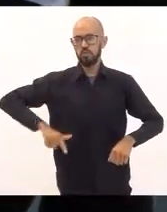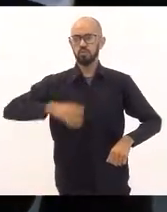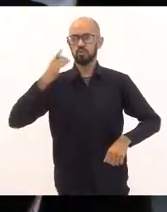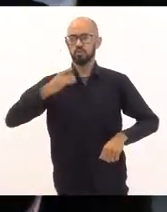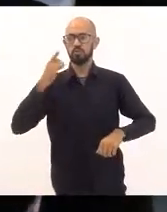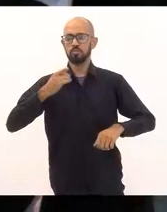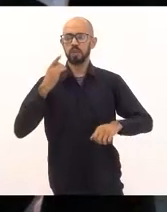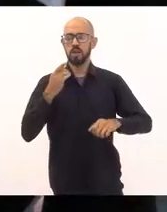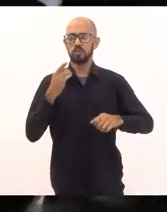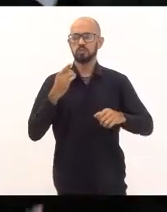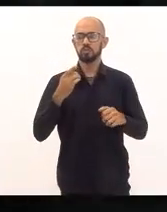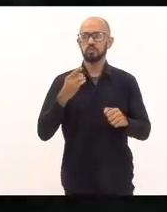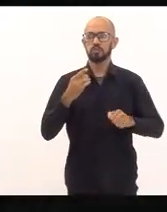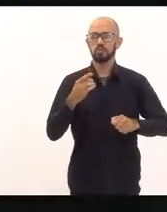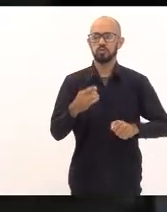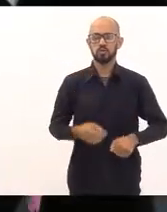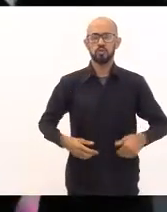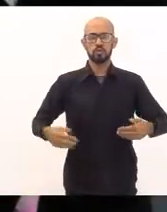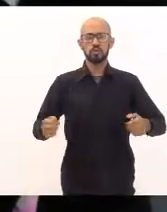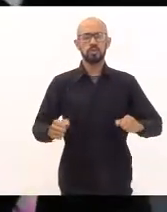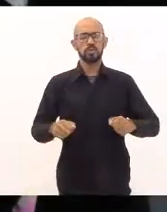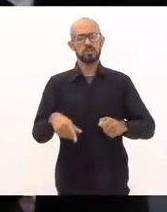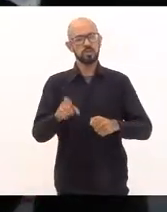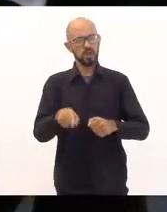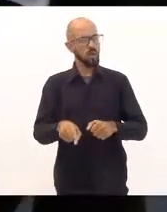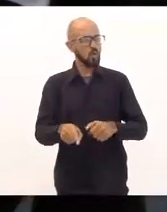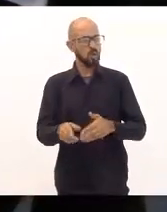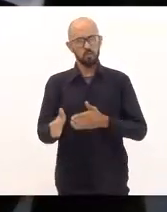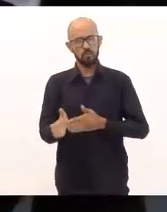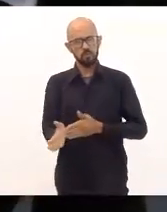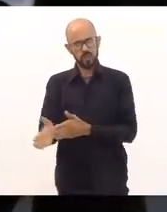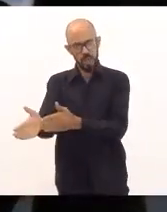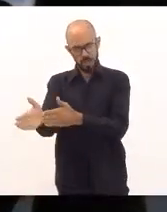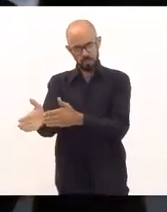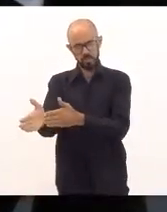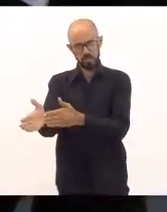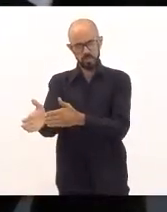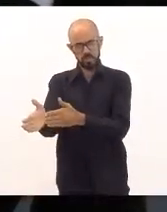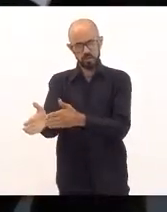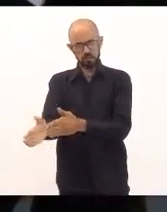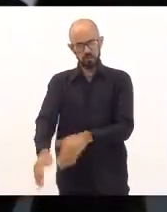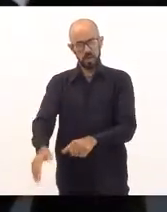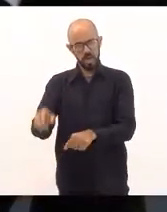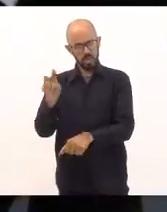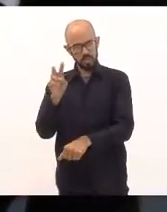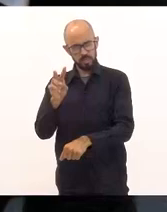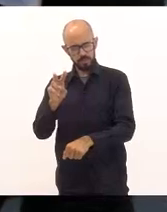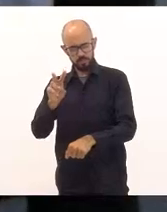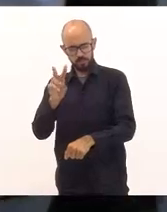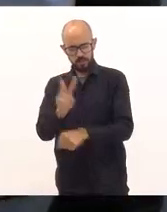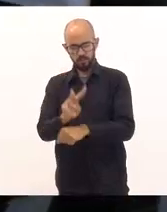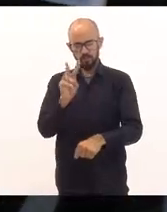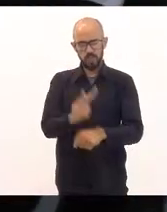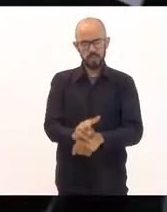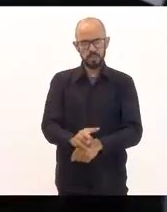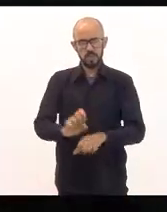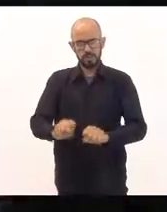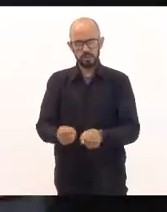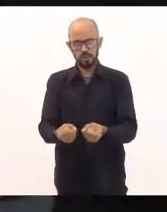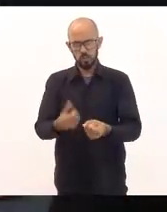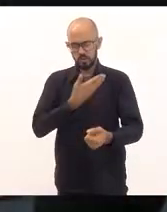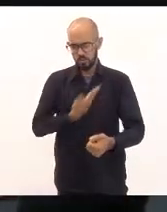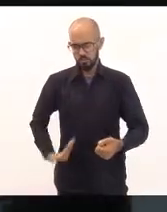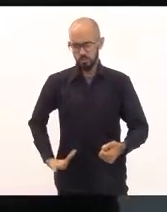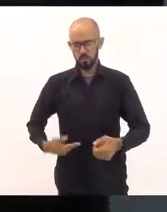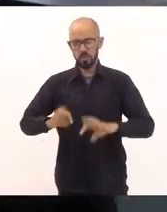prezam pela coerência, que prezam pela defesa da área de segurança pública e de todos os seus